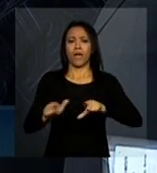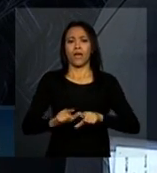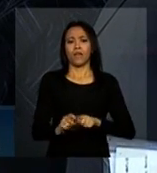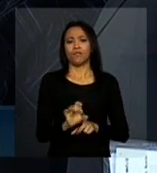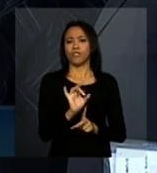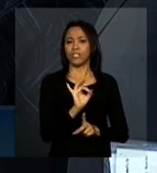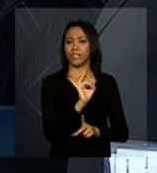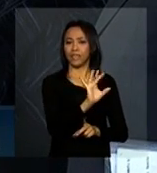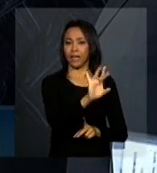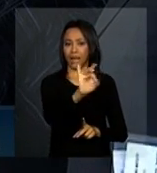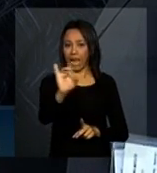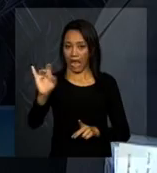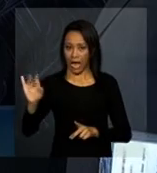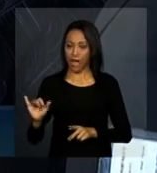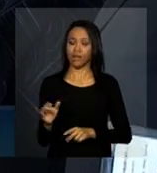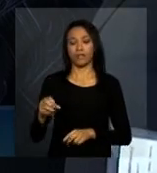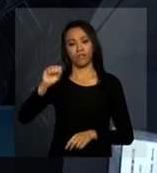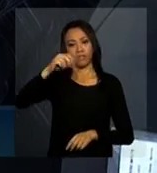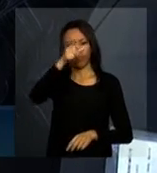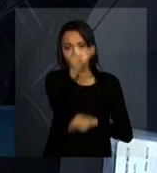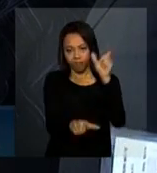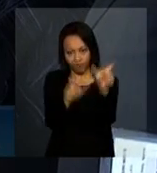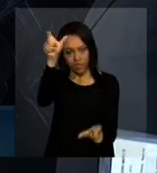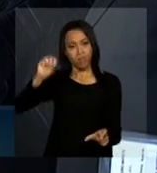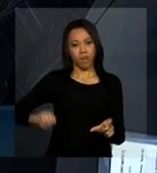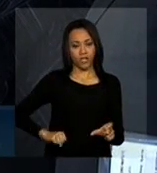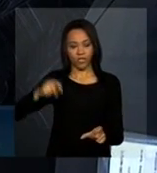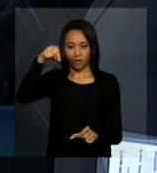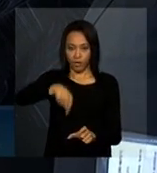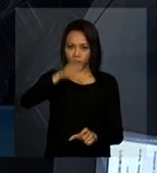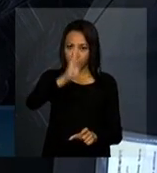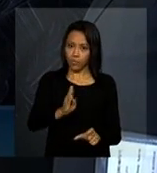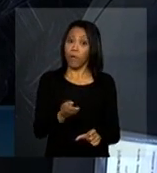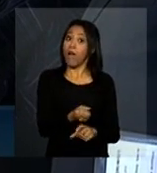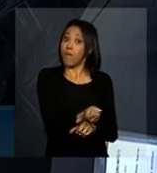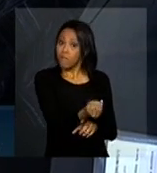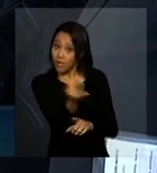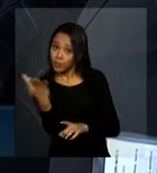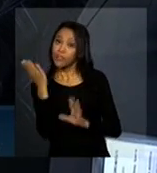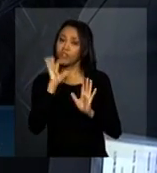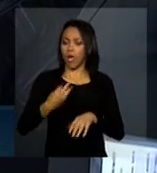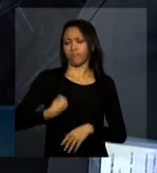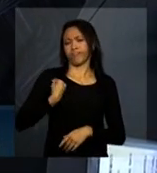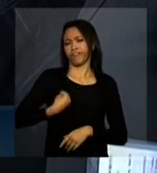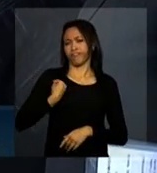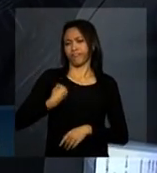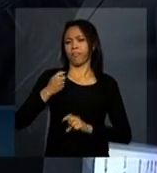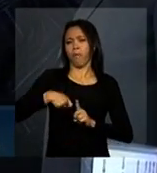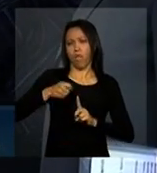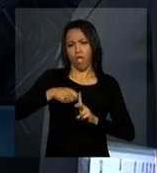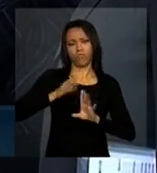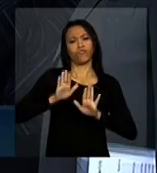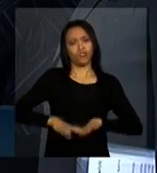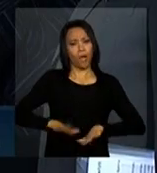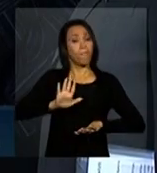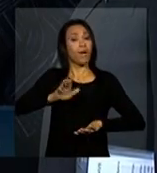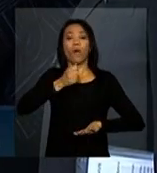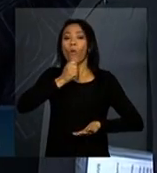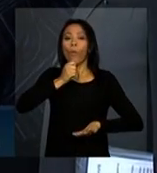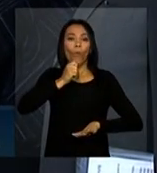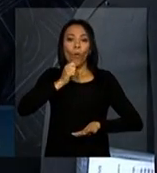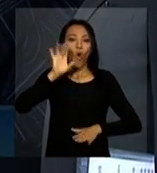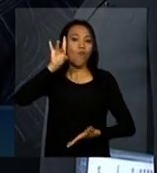novos embaixadores no país. Muitos deles já estão no Brasil há alguns meses, mas ainda não tinham